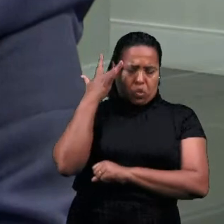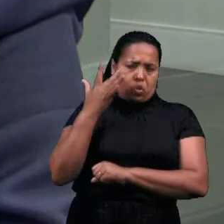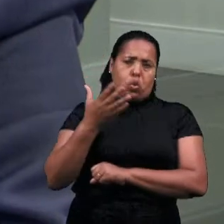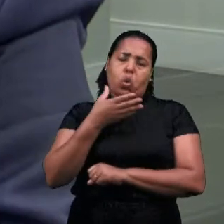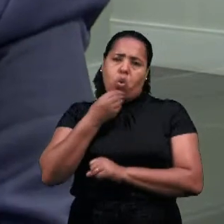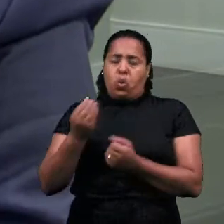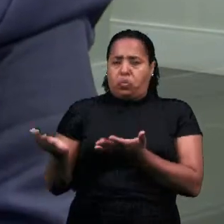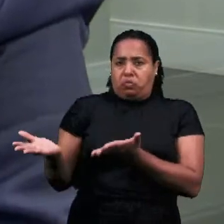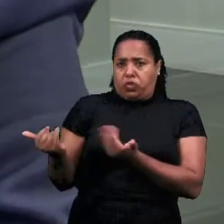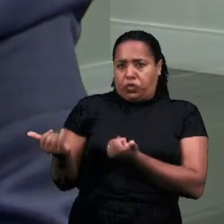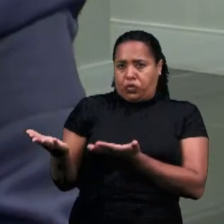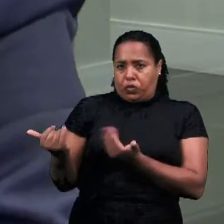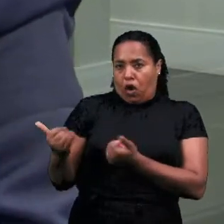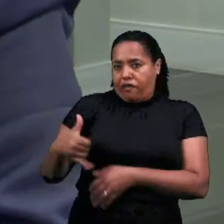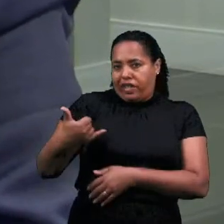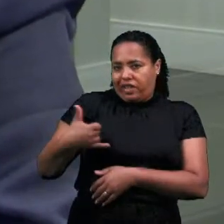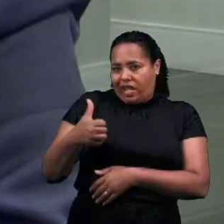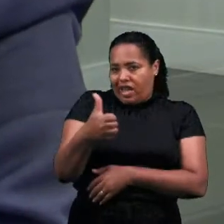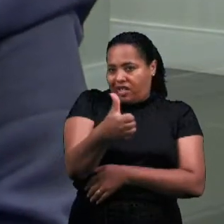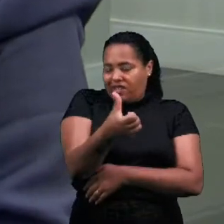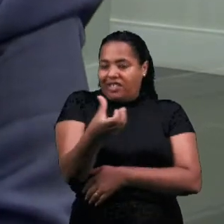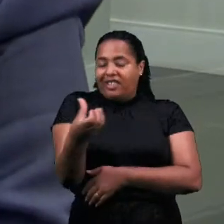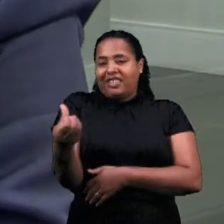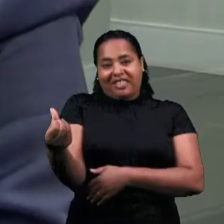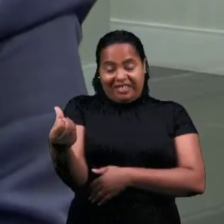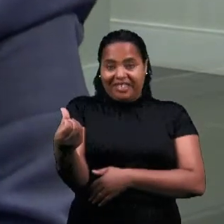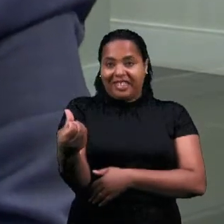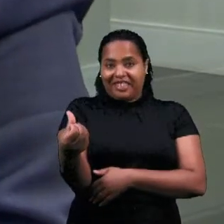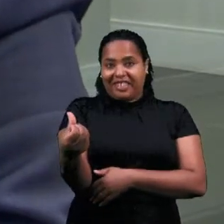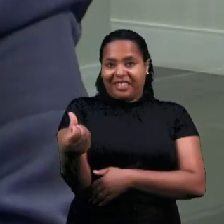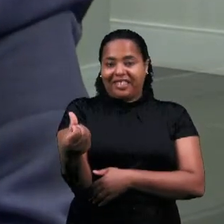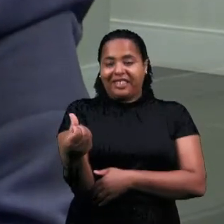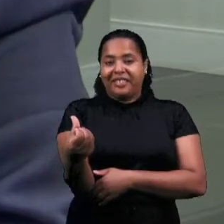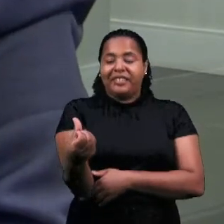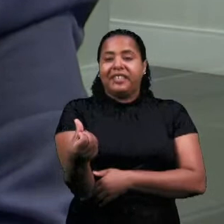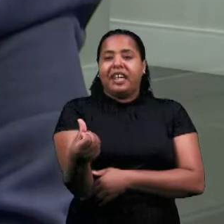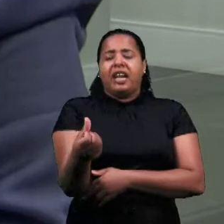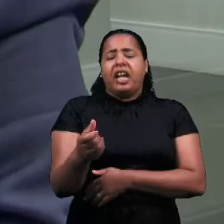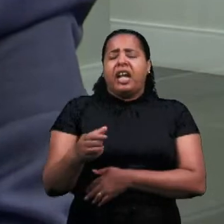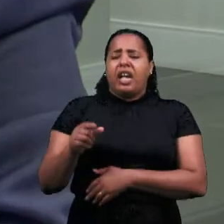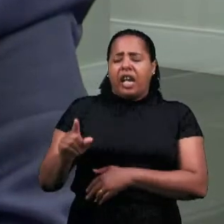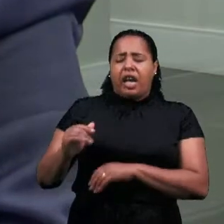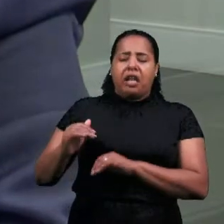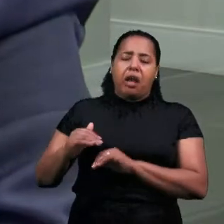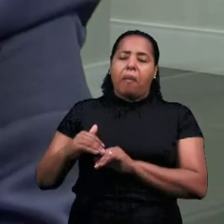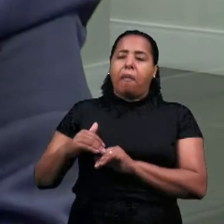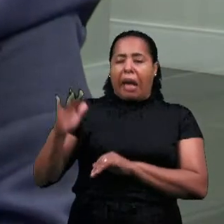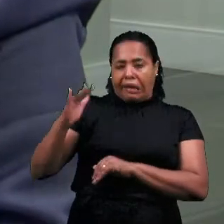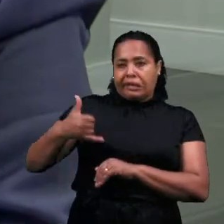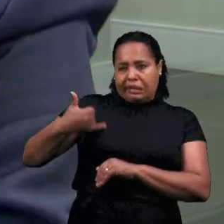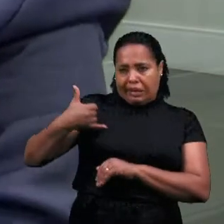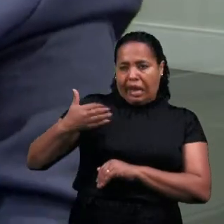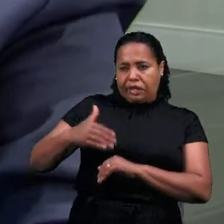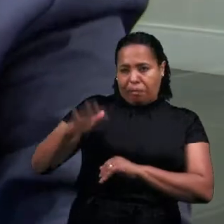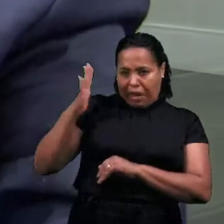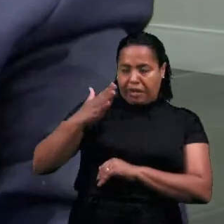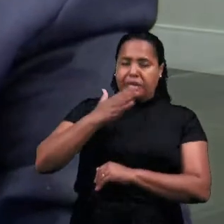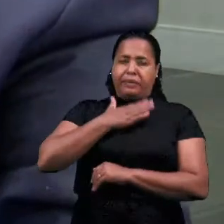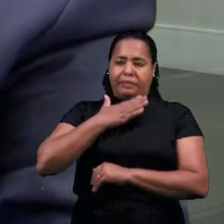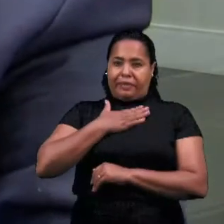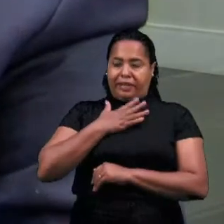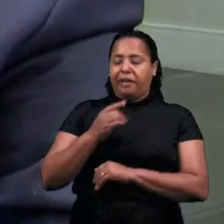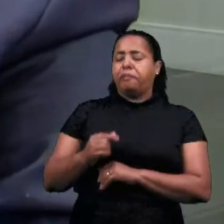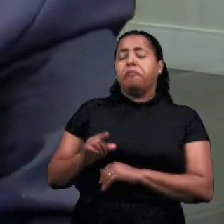um jovem, eu tinha 16 anos de idade, esse rapaz era um pouquinho mais velho do que eu, ele teve